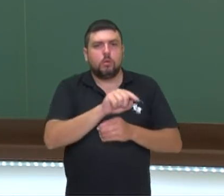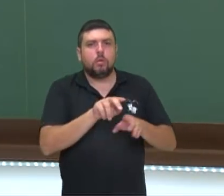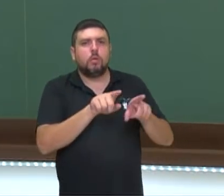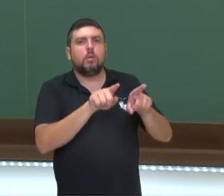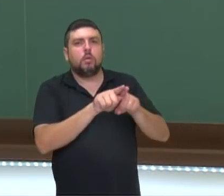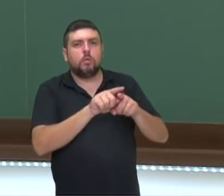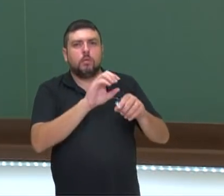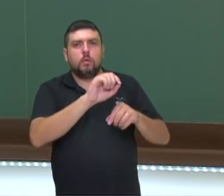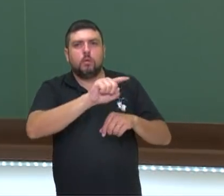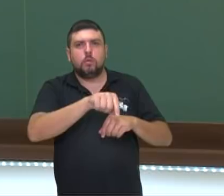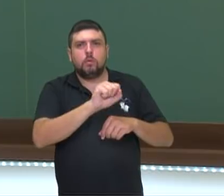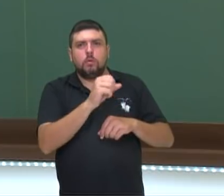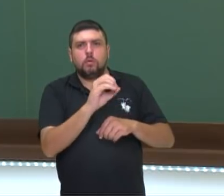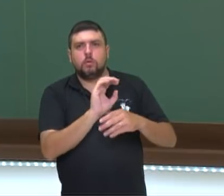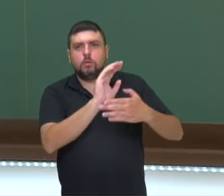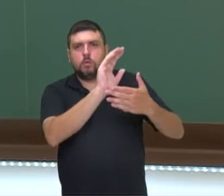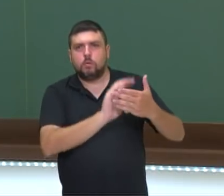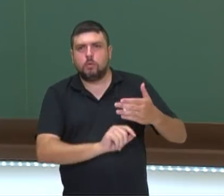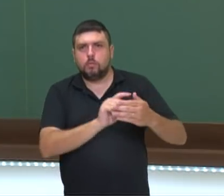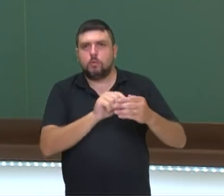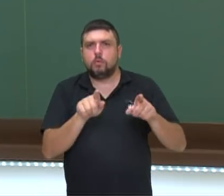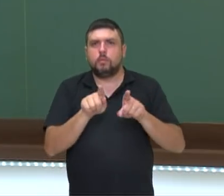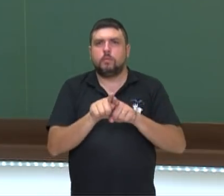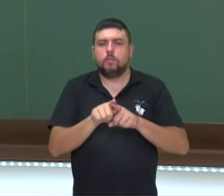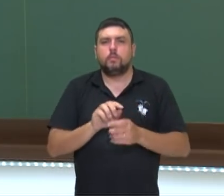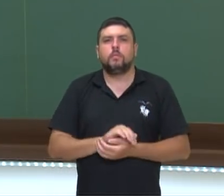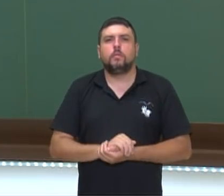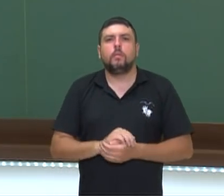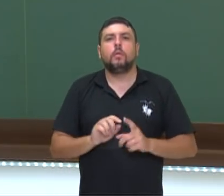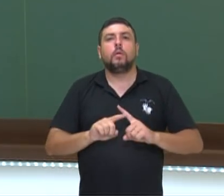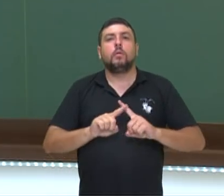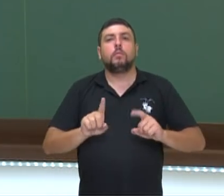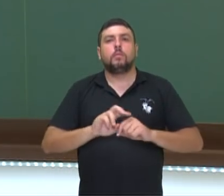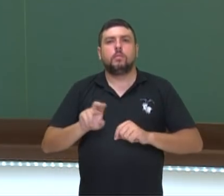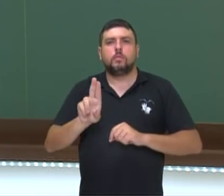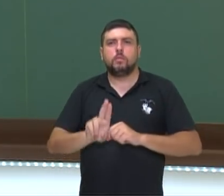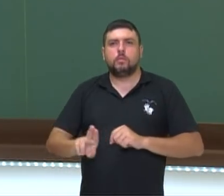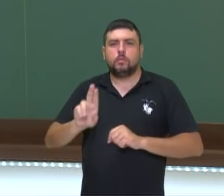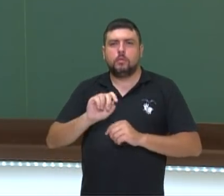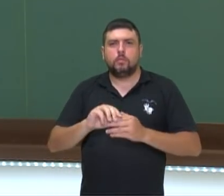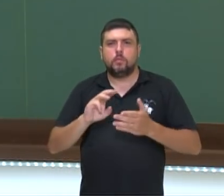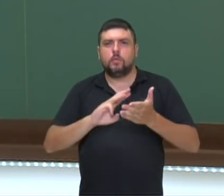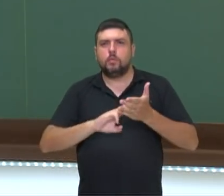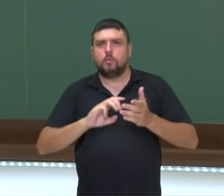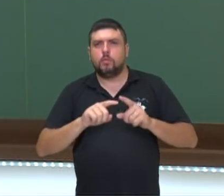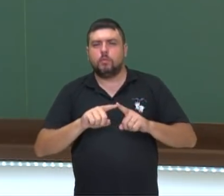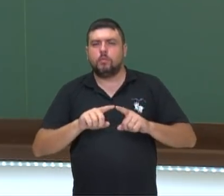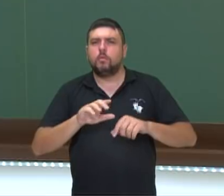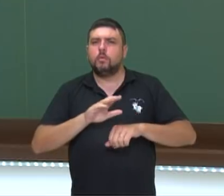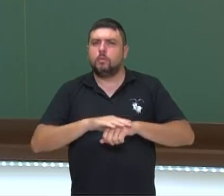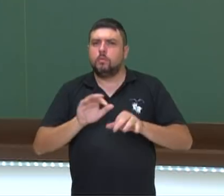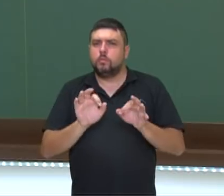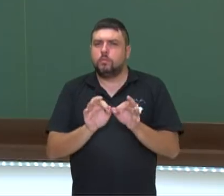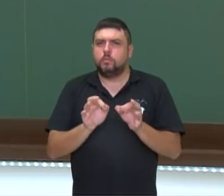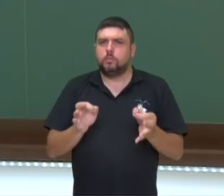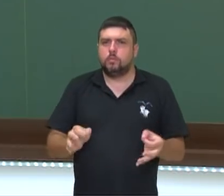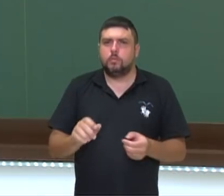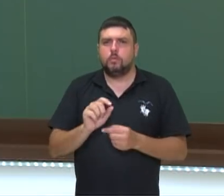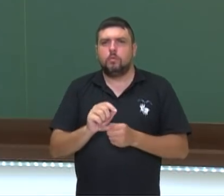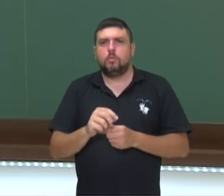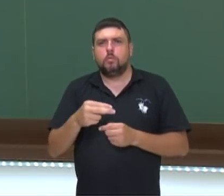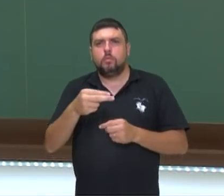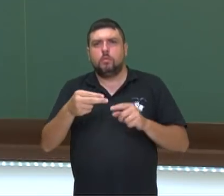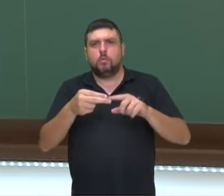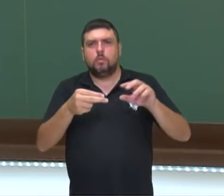menos 0,80x do lado de cá. Mas a gente vai usar esse método mais simples, né? Que é passar para o outro lado